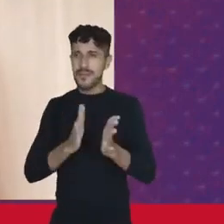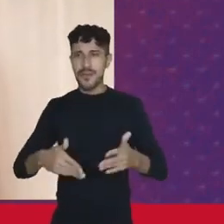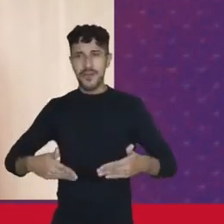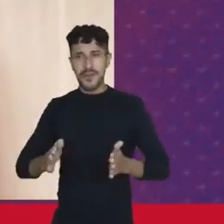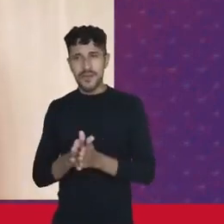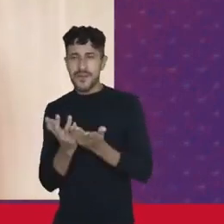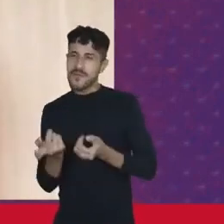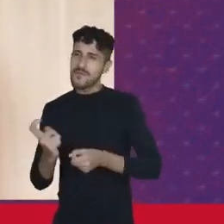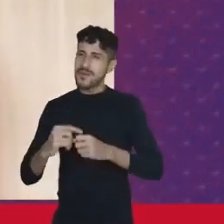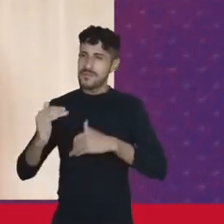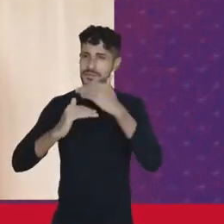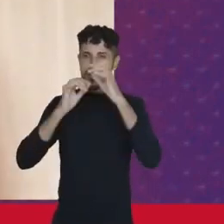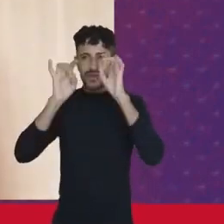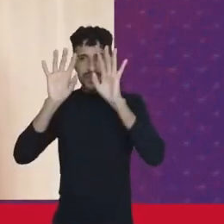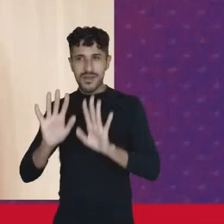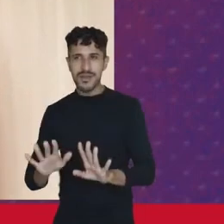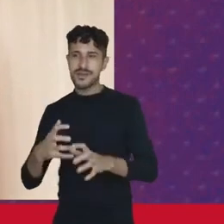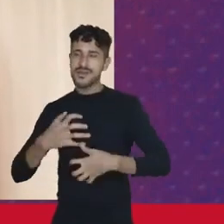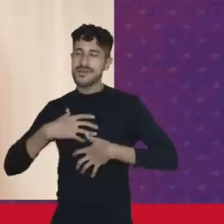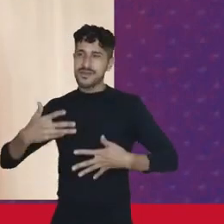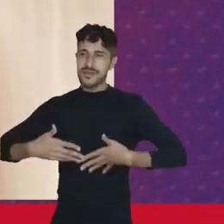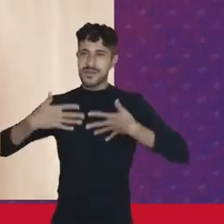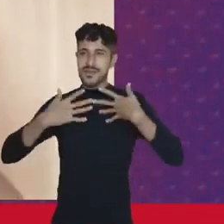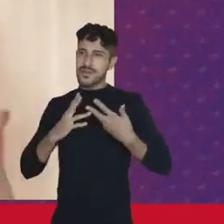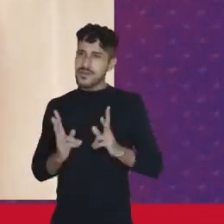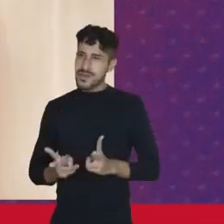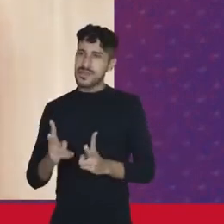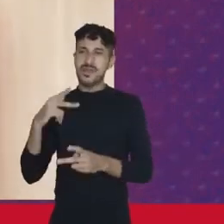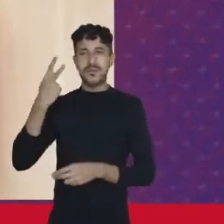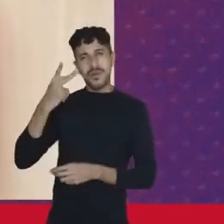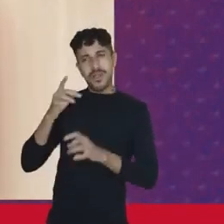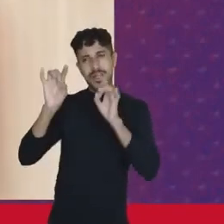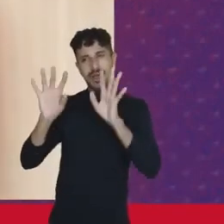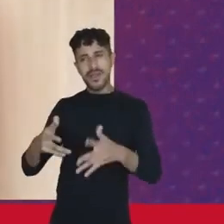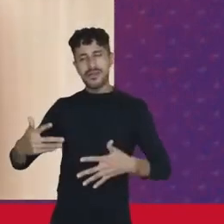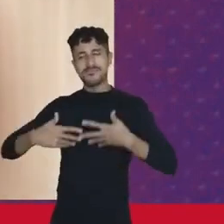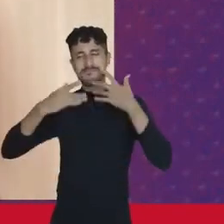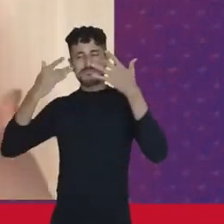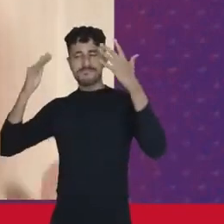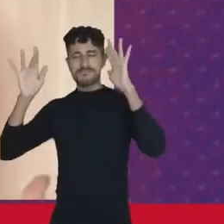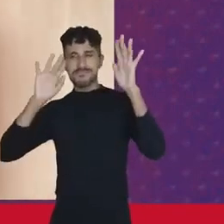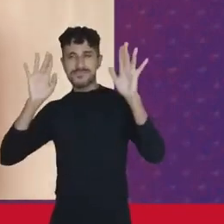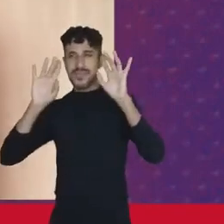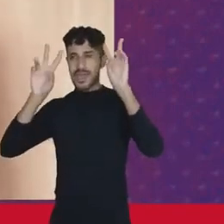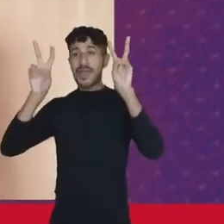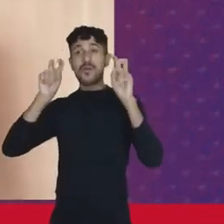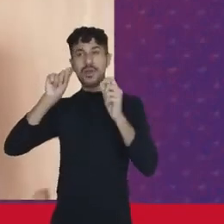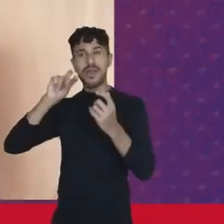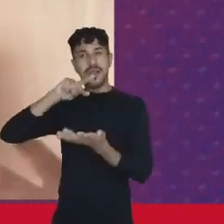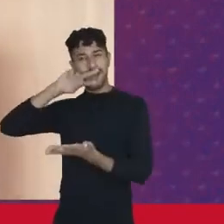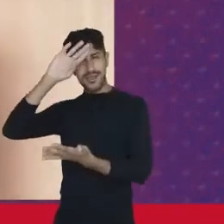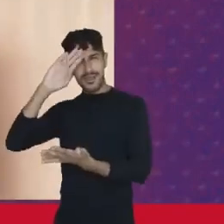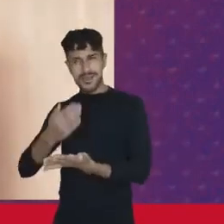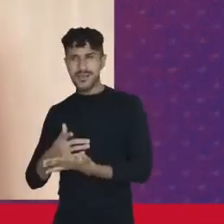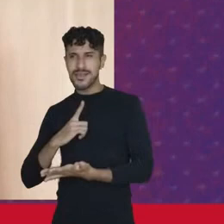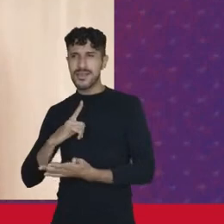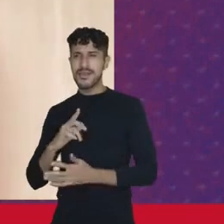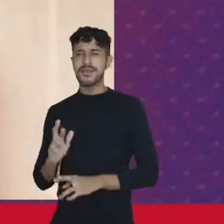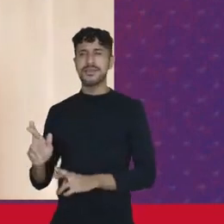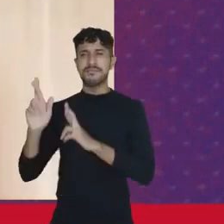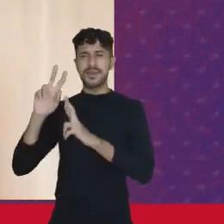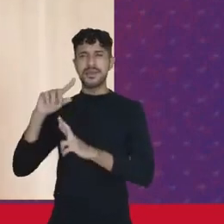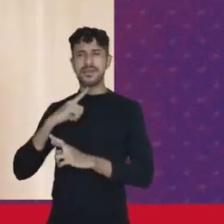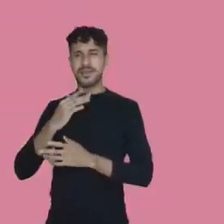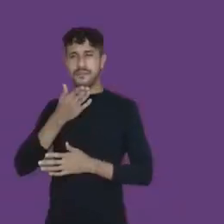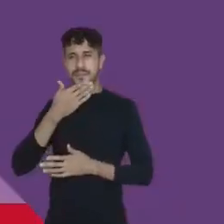e reconstruir. É isso que me faz me manter na política, é isso que alimenta os nossos sonhos, é acreditar, é ter a esperança que